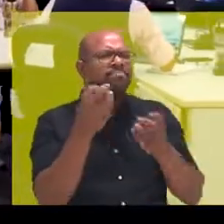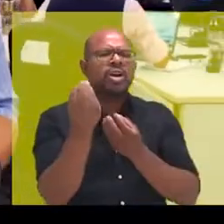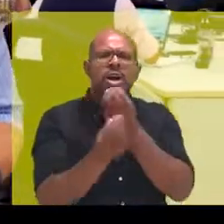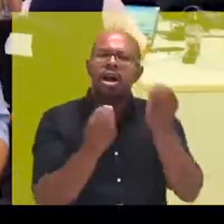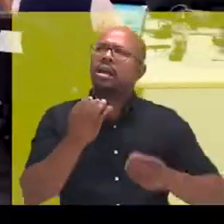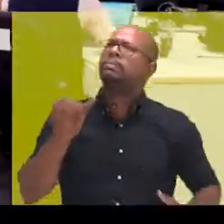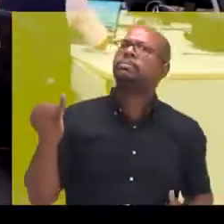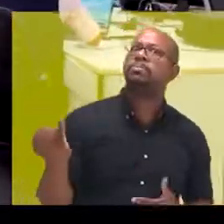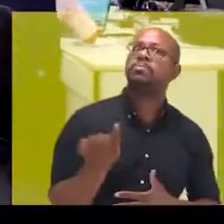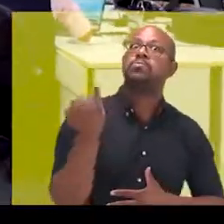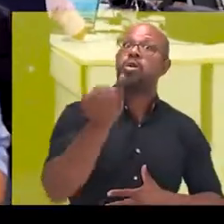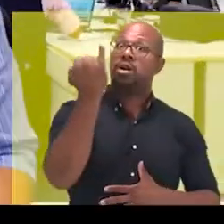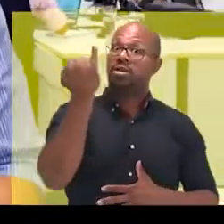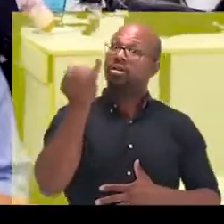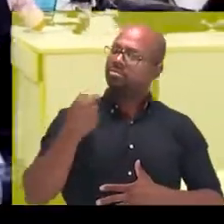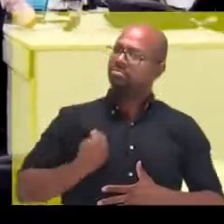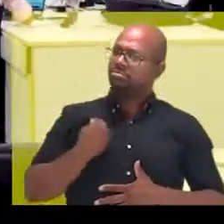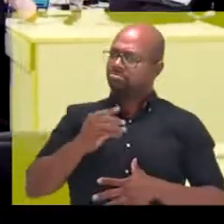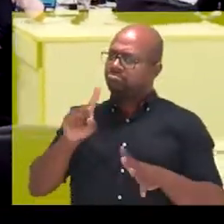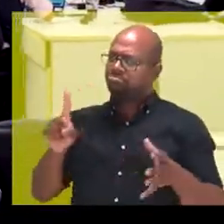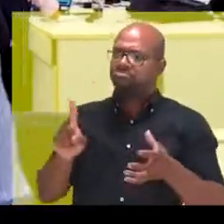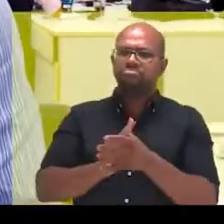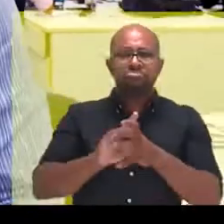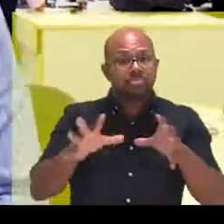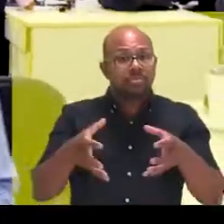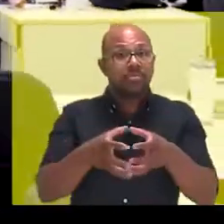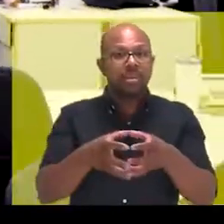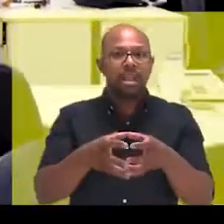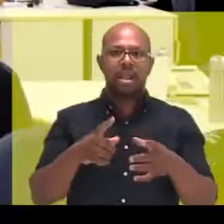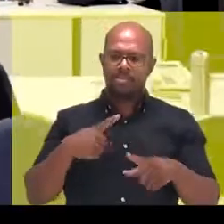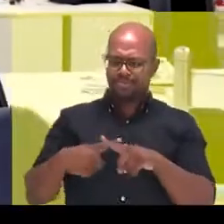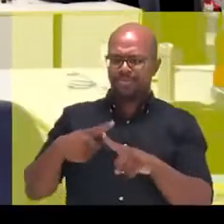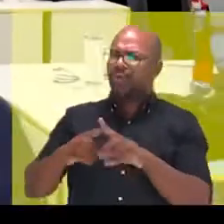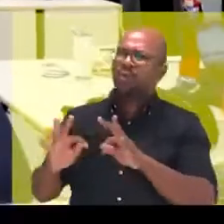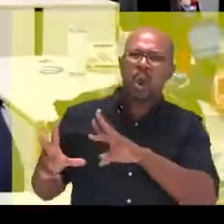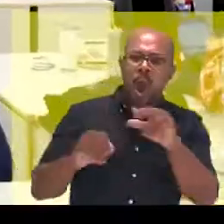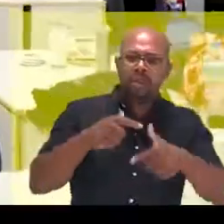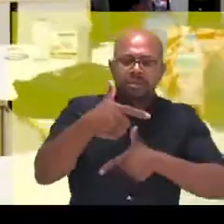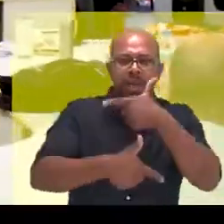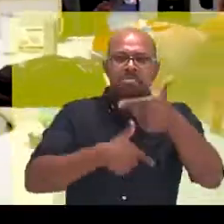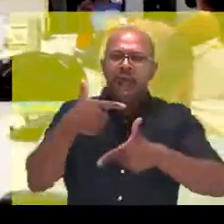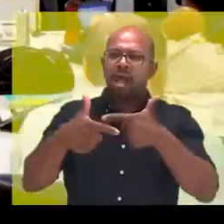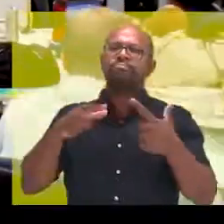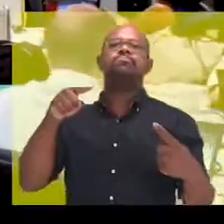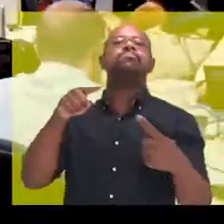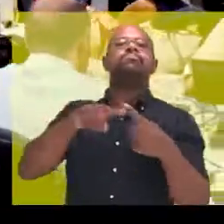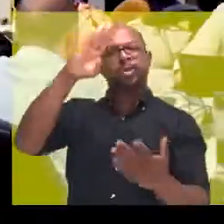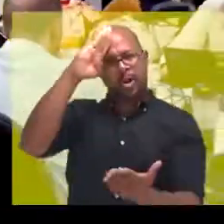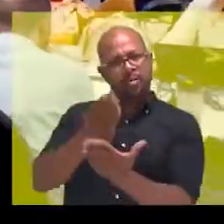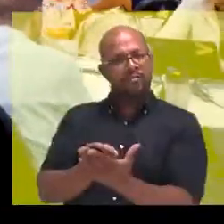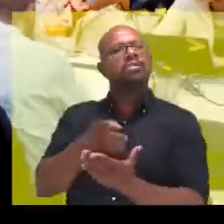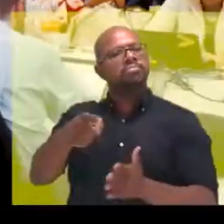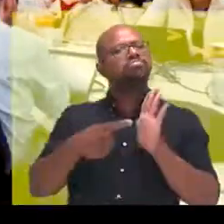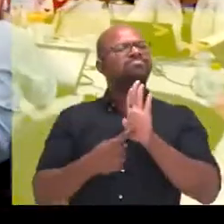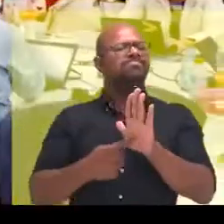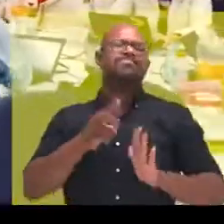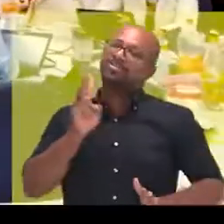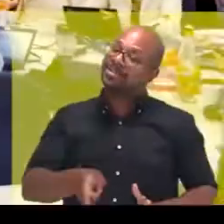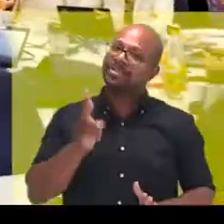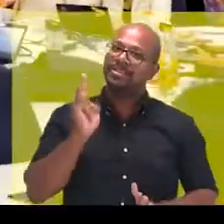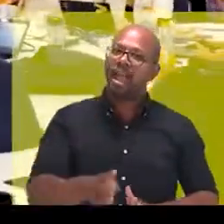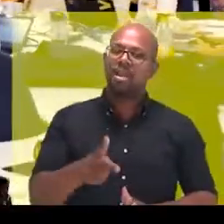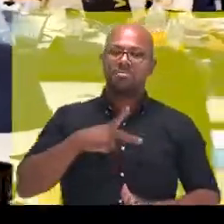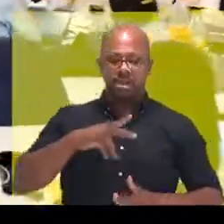o quão é importante fazer parte deste time. Todo o trabalho é refletido em confiança e isso resulta